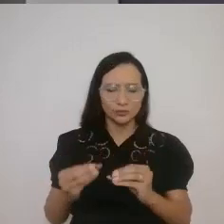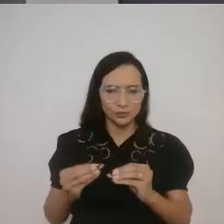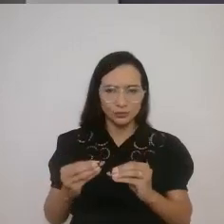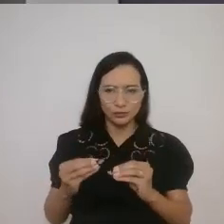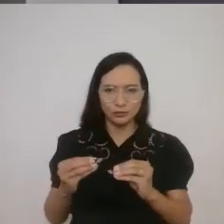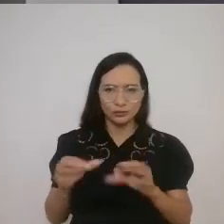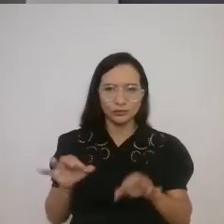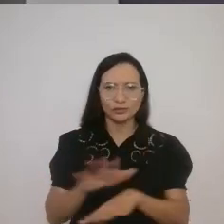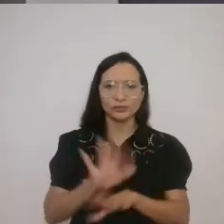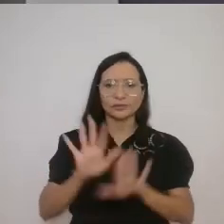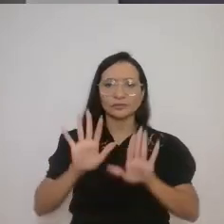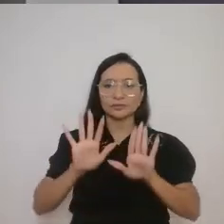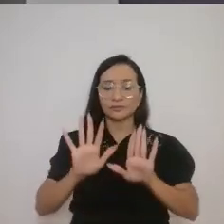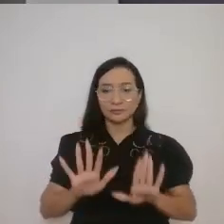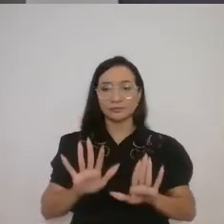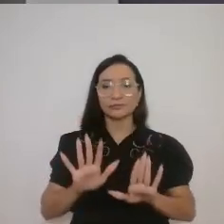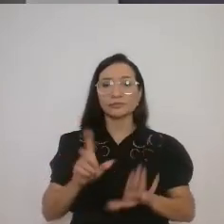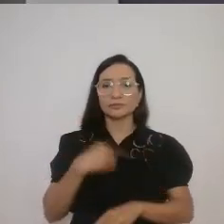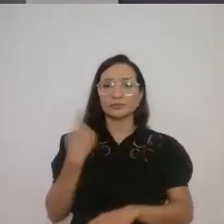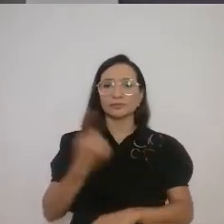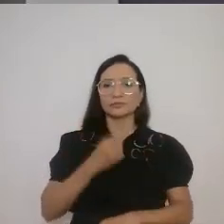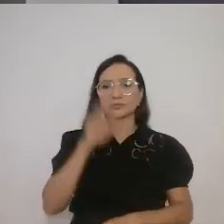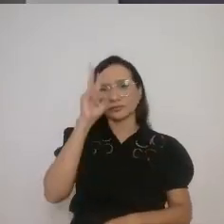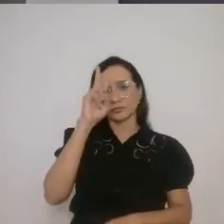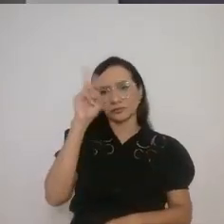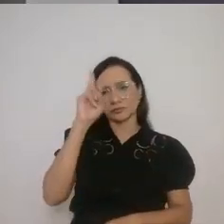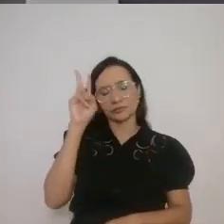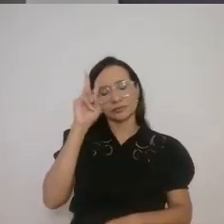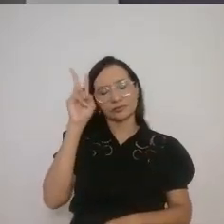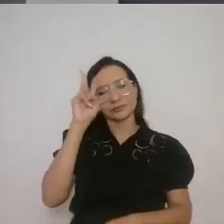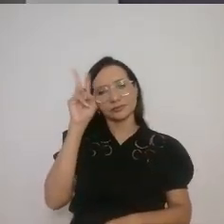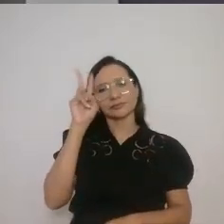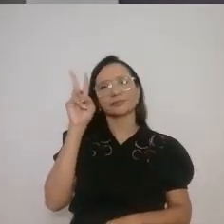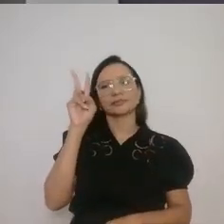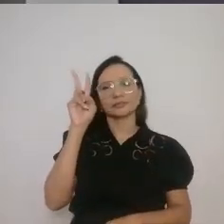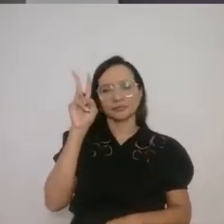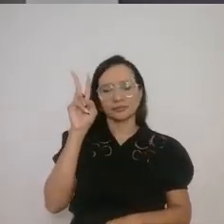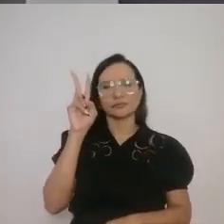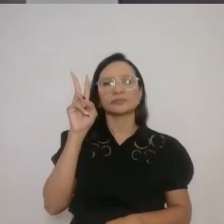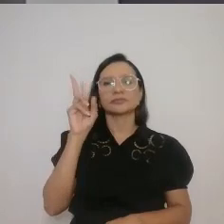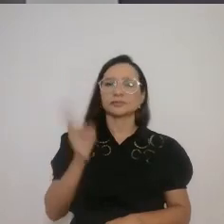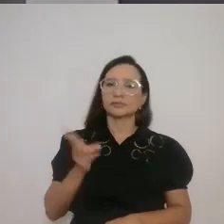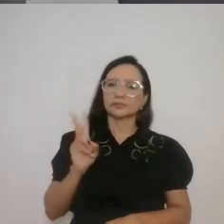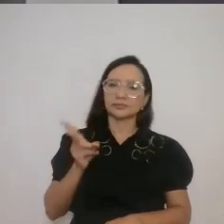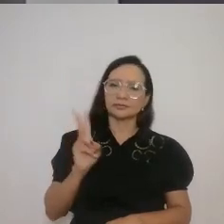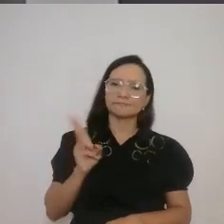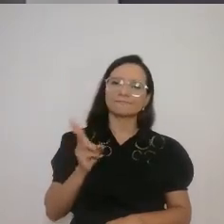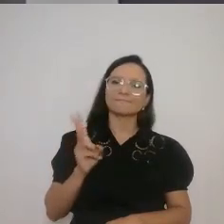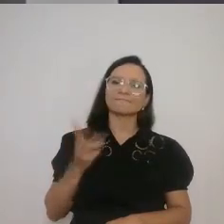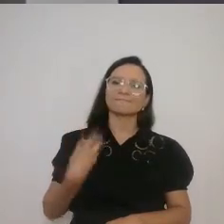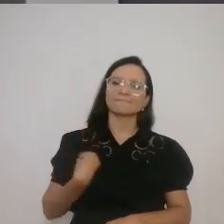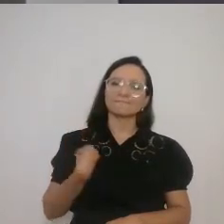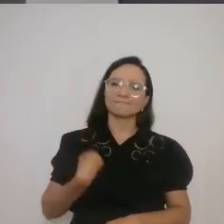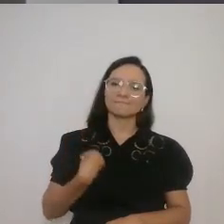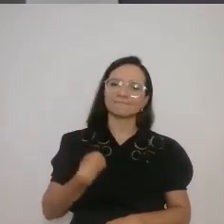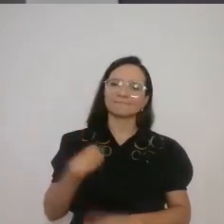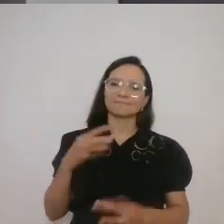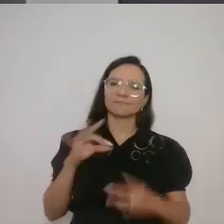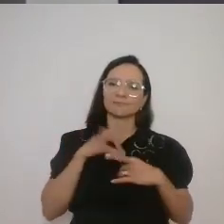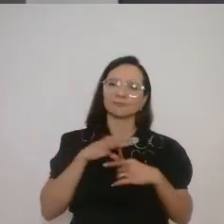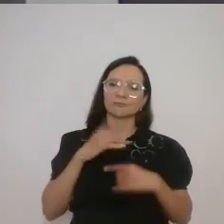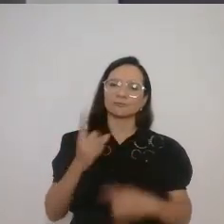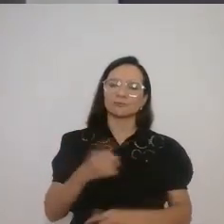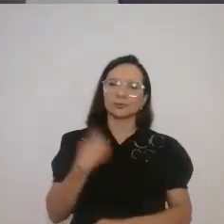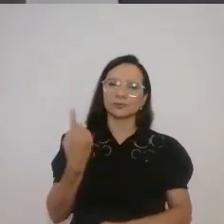lembrado. Quem deixa um legado não morre, permanece vivo dentro de nós. E, igualmente, em